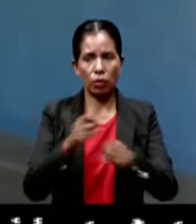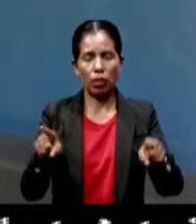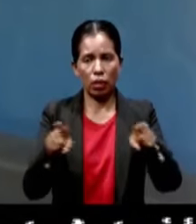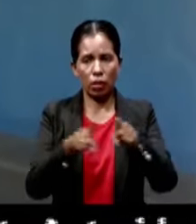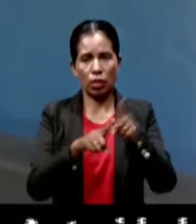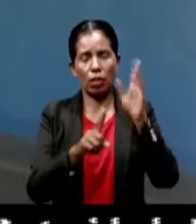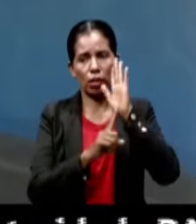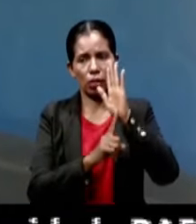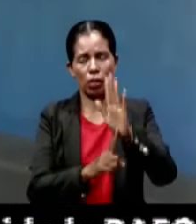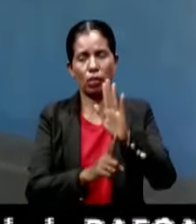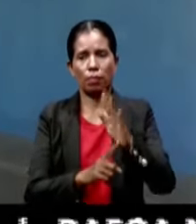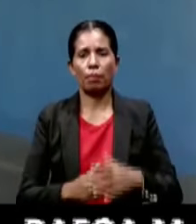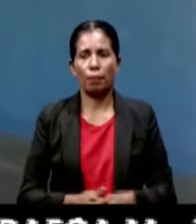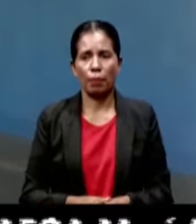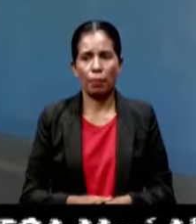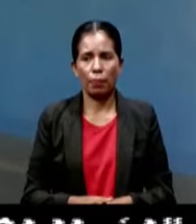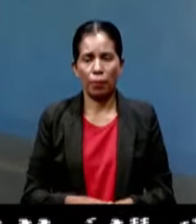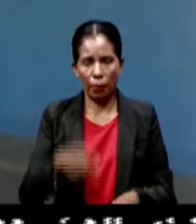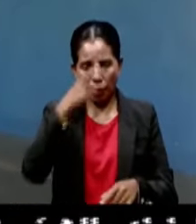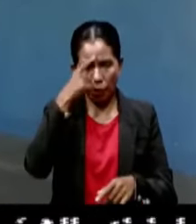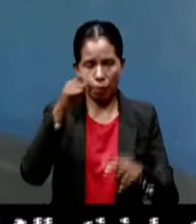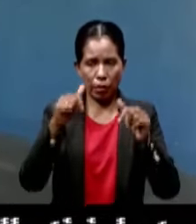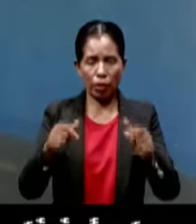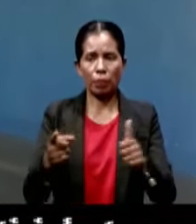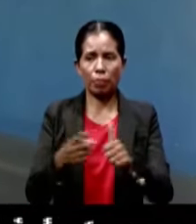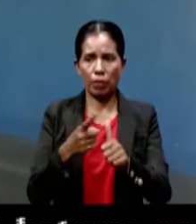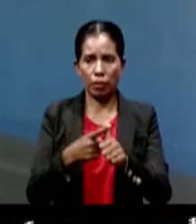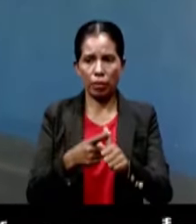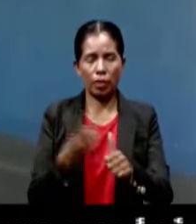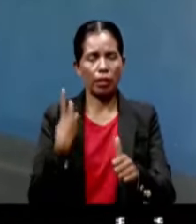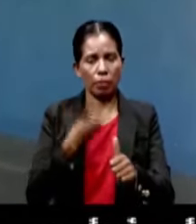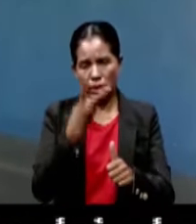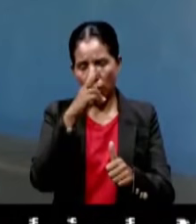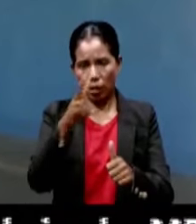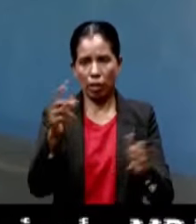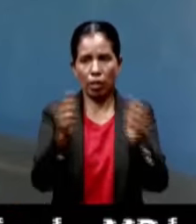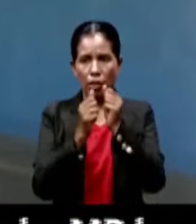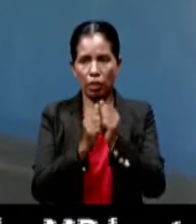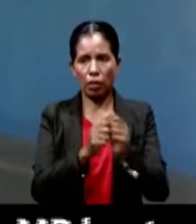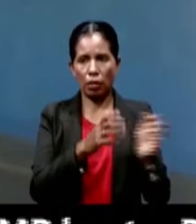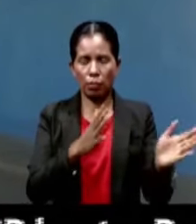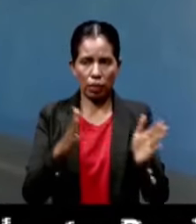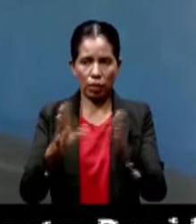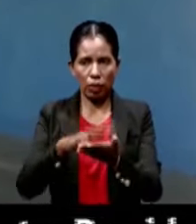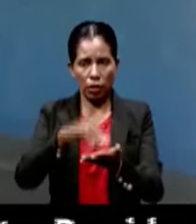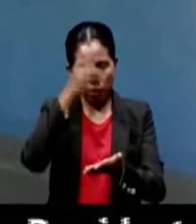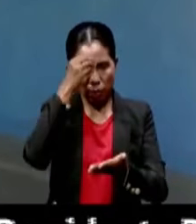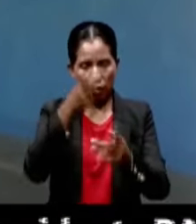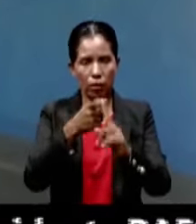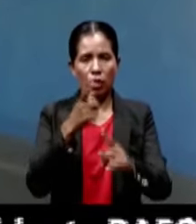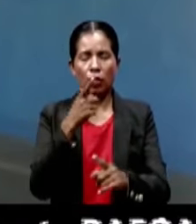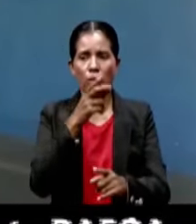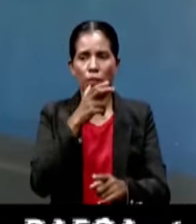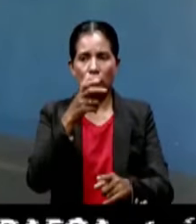mostra ba reportagem irane. Tambane, ba dahuluk nia, maita ba assisti ha motu proseso ensino-aprendizagem lingua